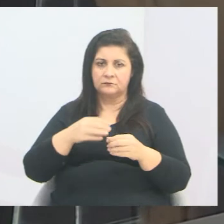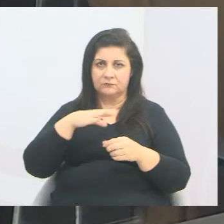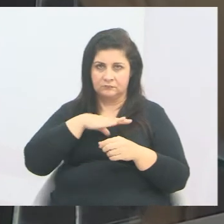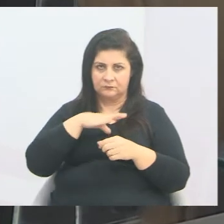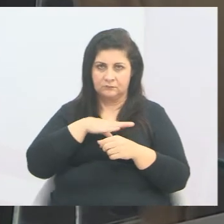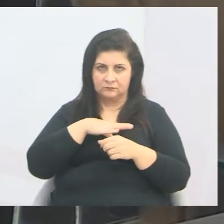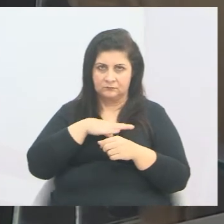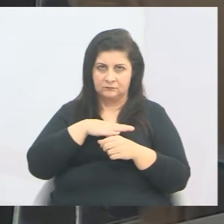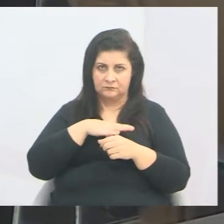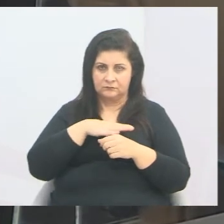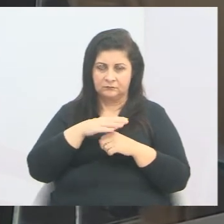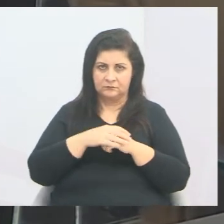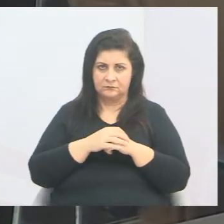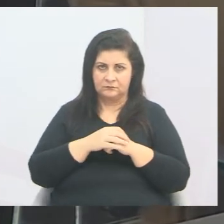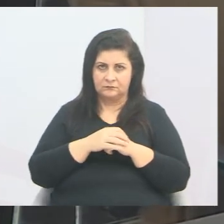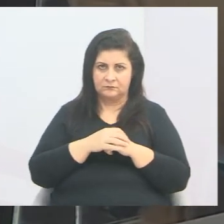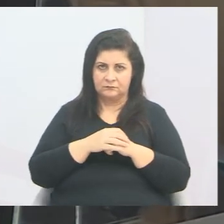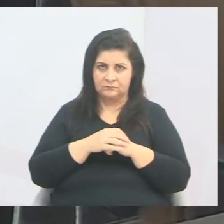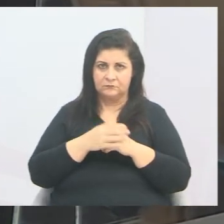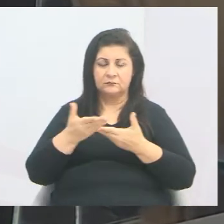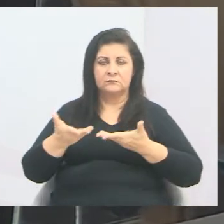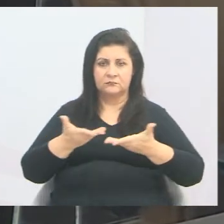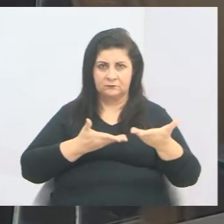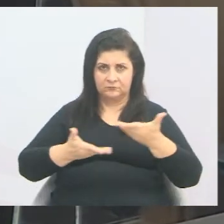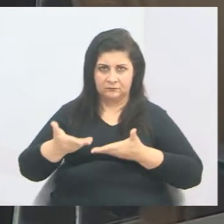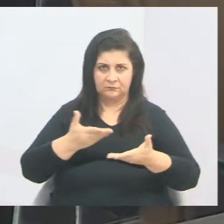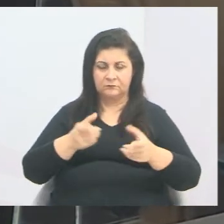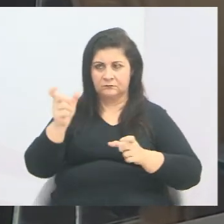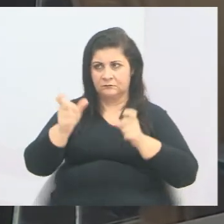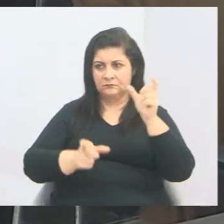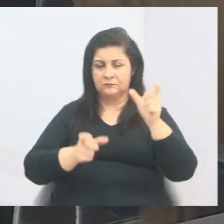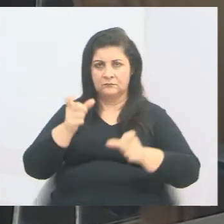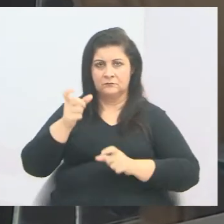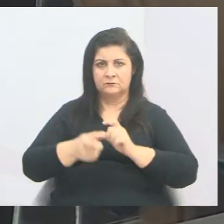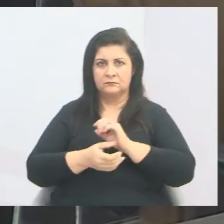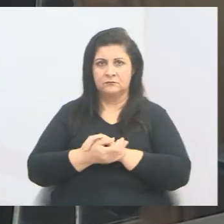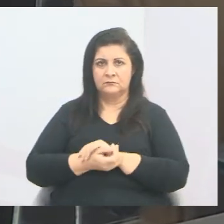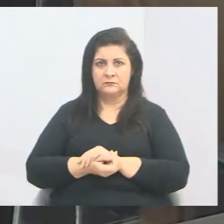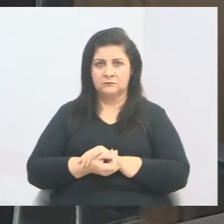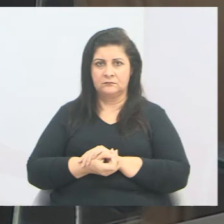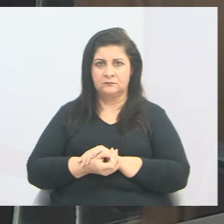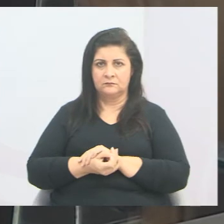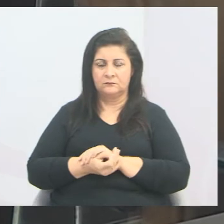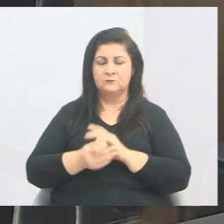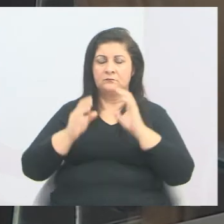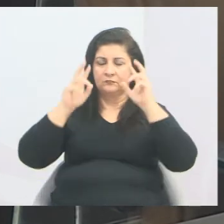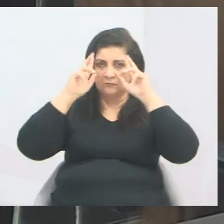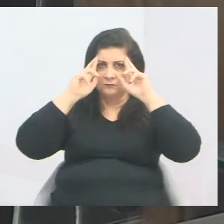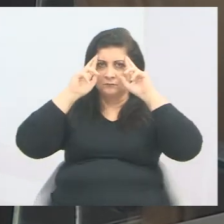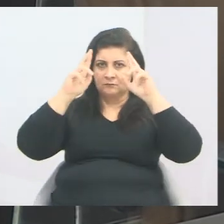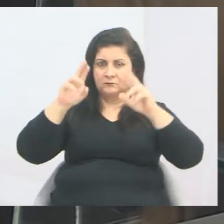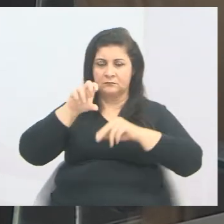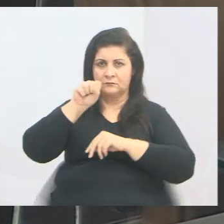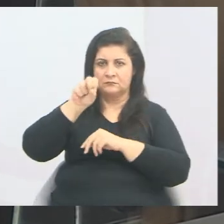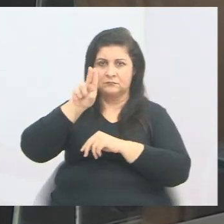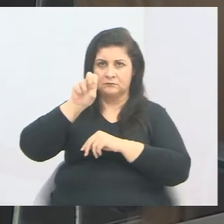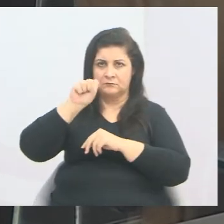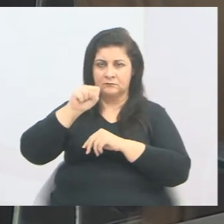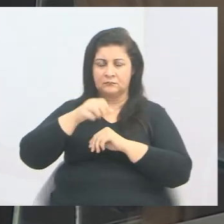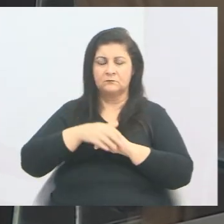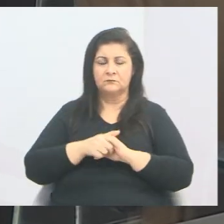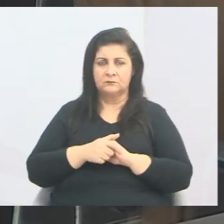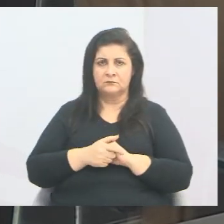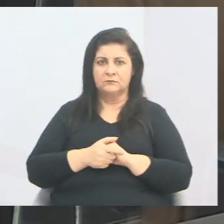município e de atendimento às pessoas, respeitando todo o sistema SUS e